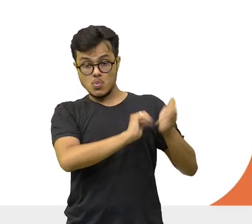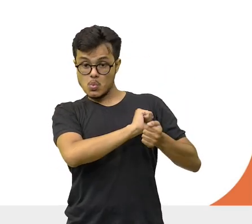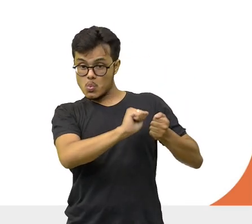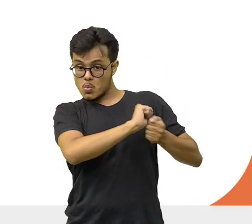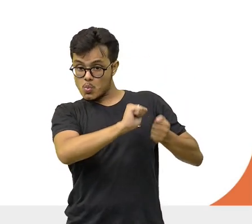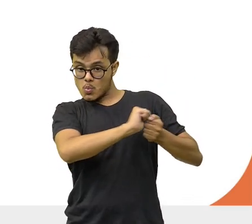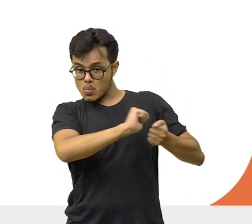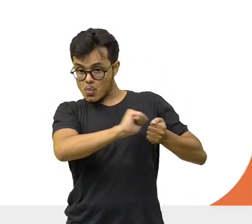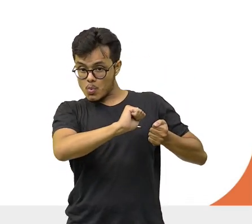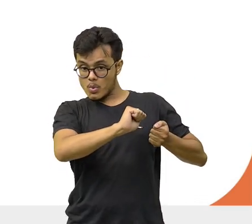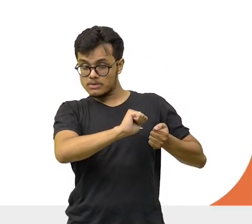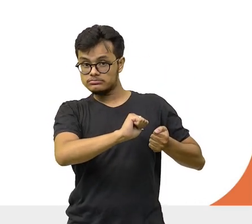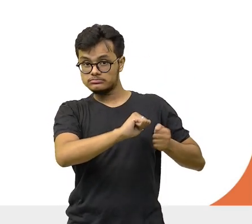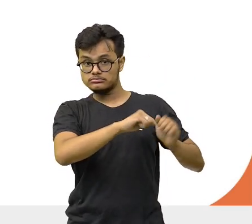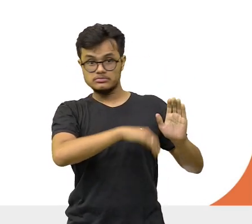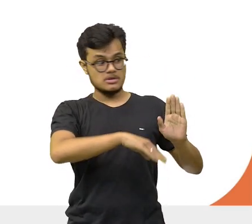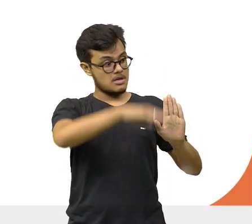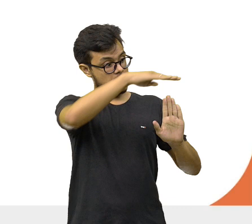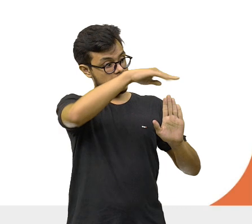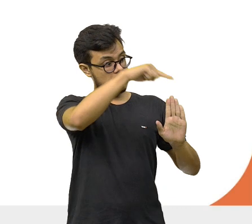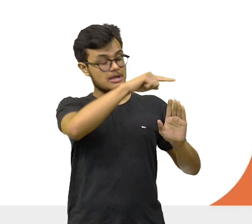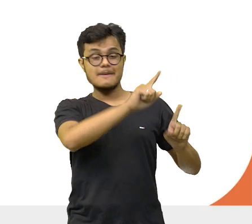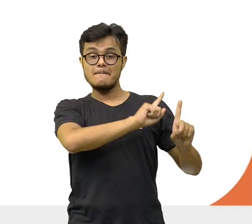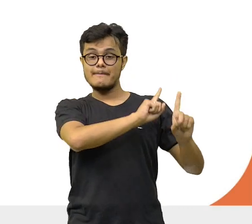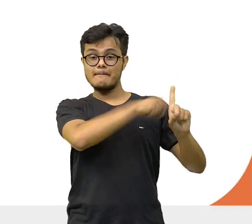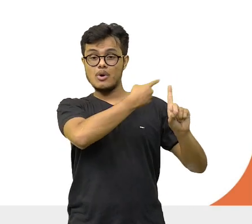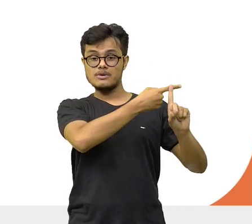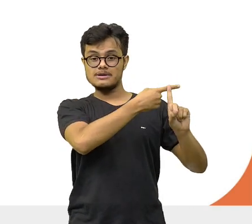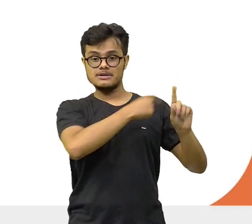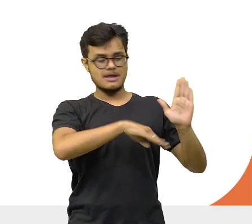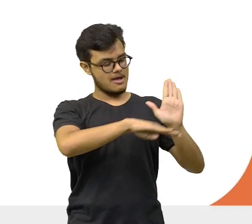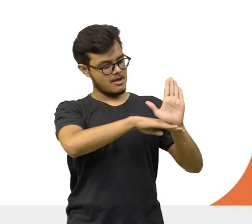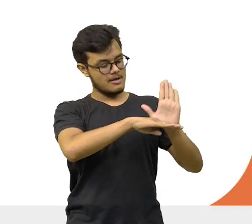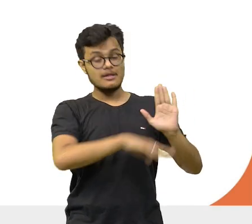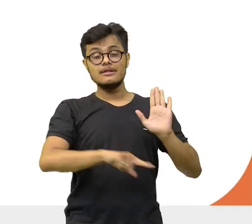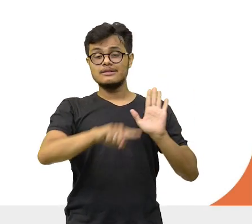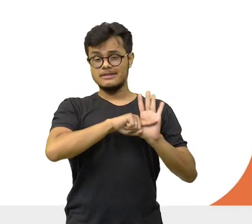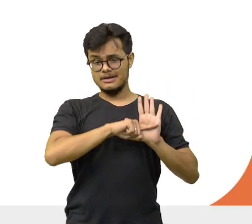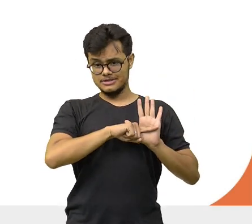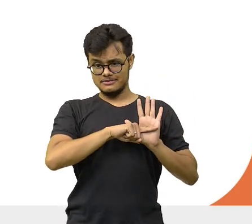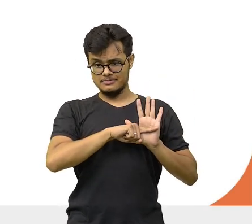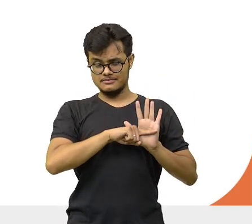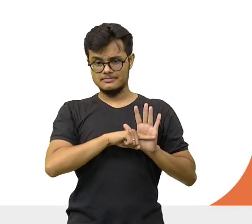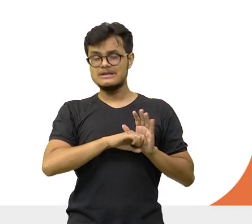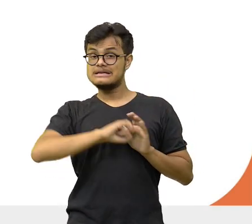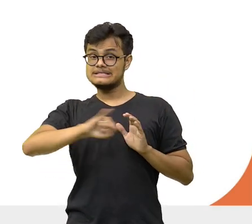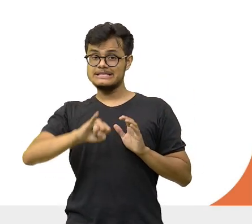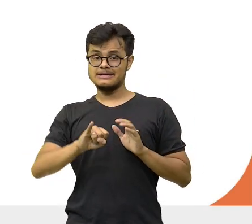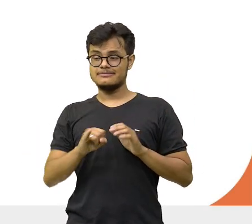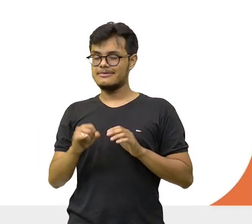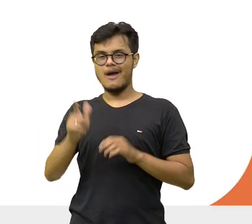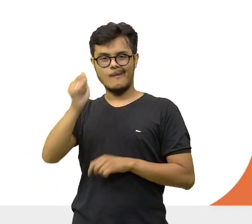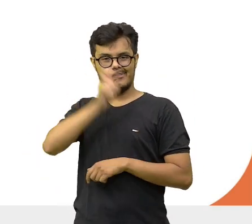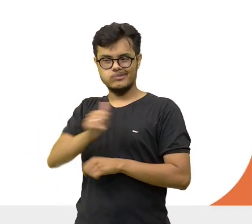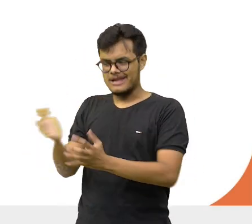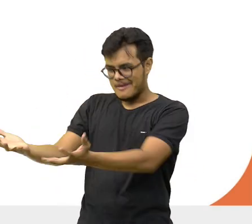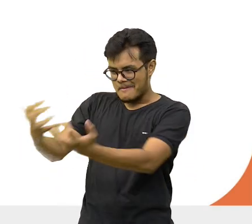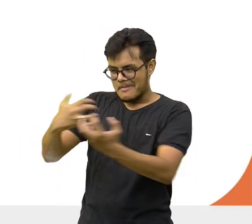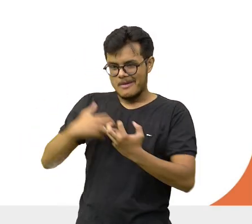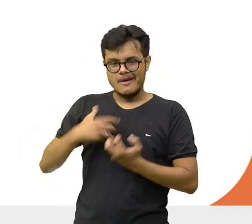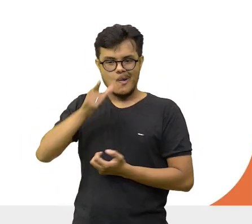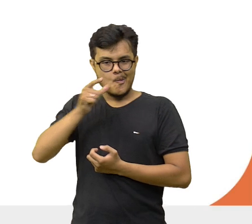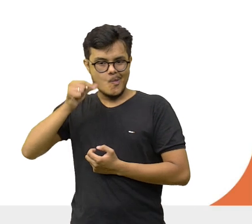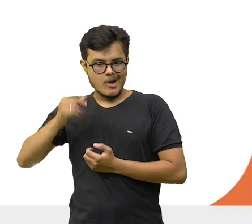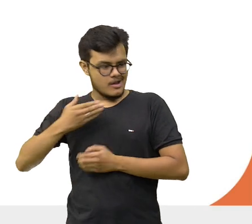o da parte superior fica positivo, o da parte inferior fica negativo. Quando ela pegou a gata e colocou no colo e caminhou até